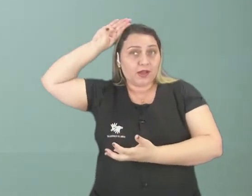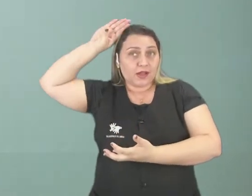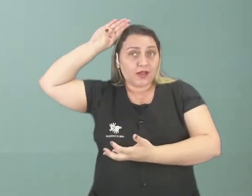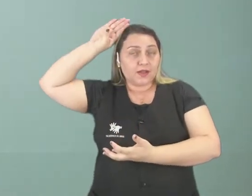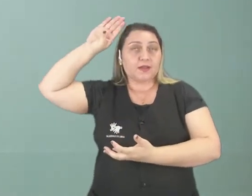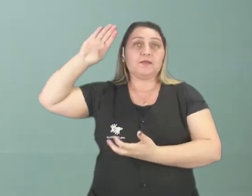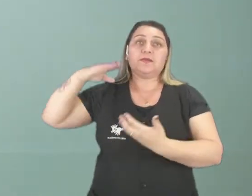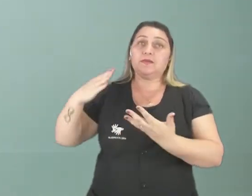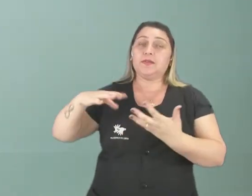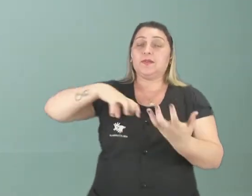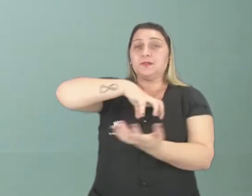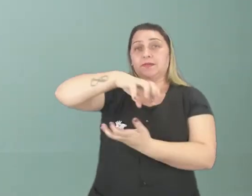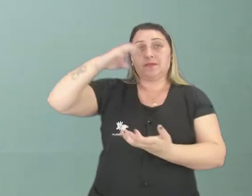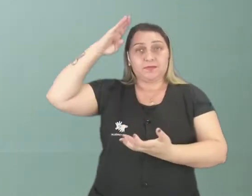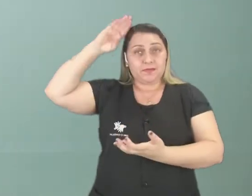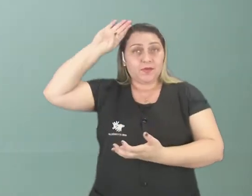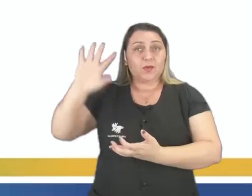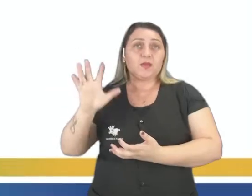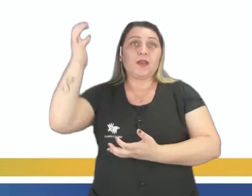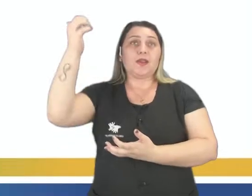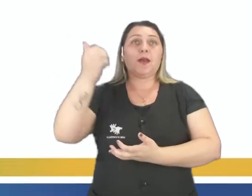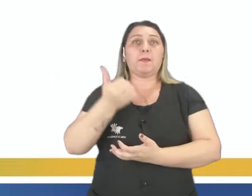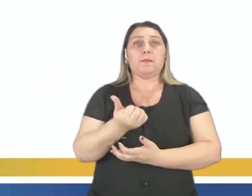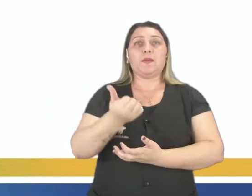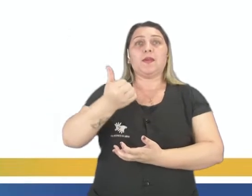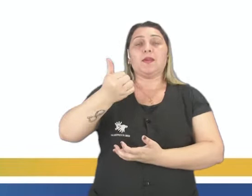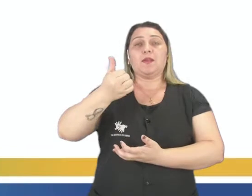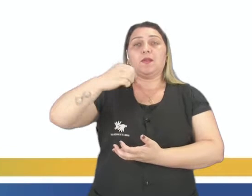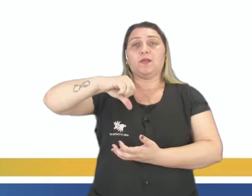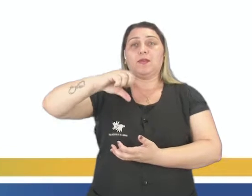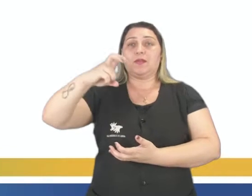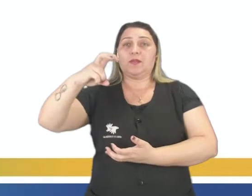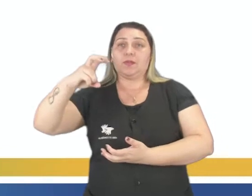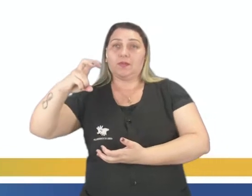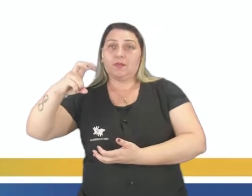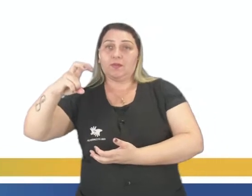A Revolução Cubana, ela acontece em